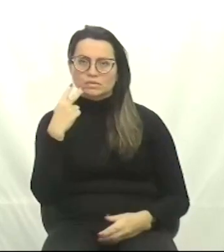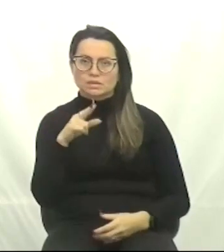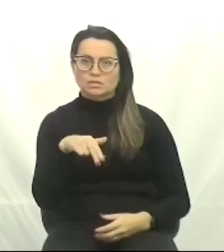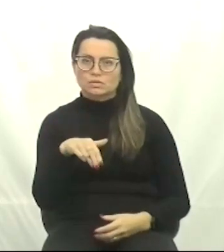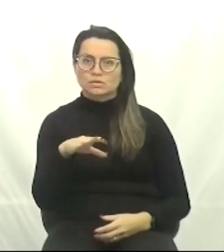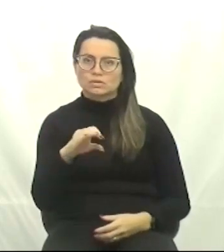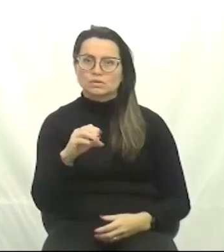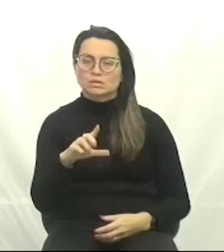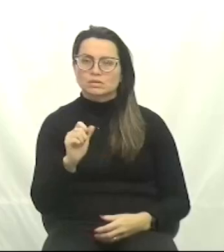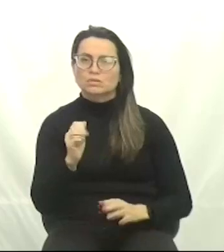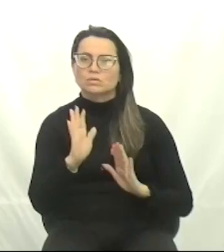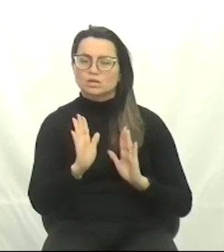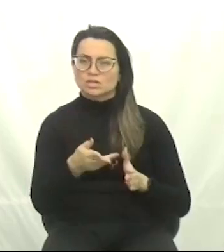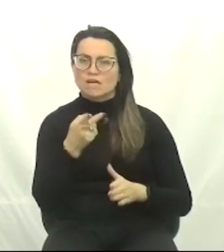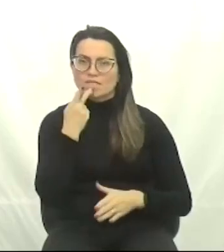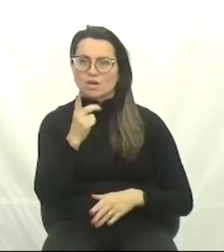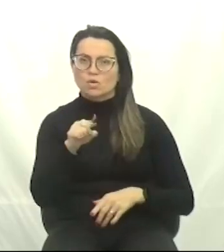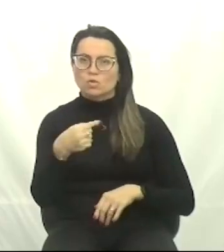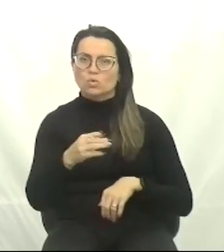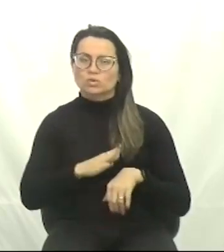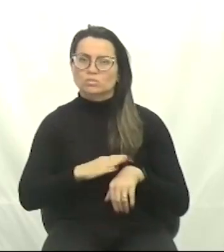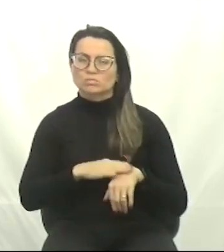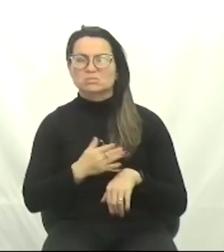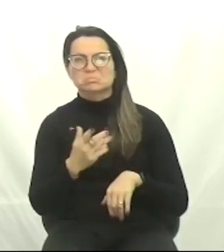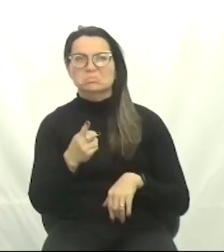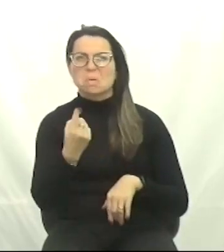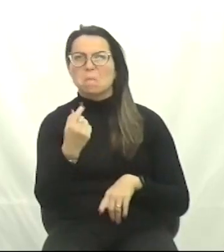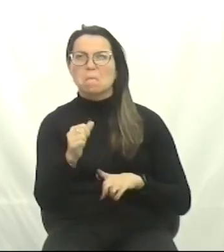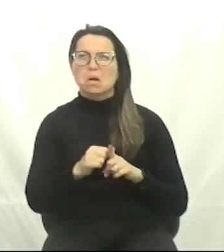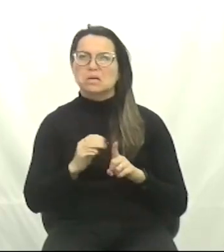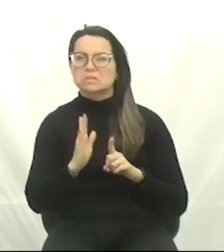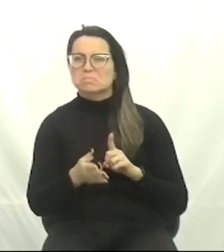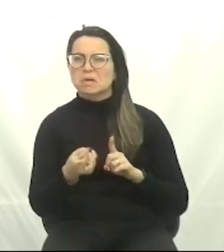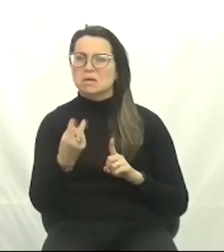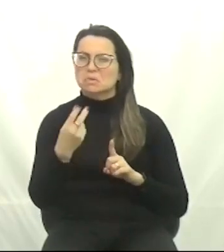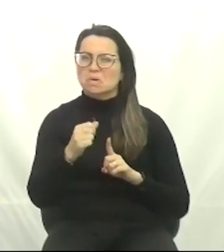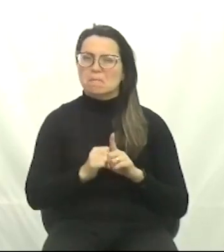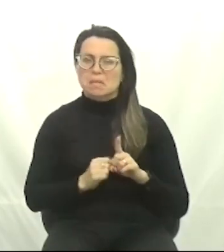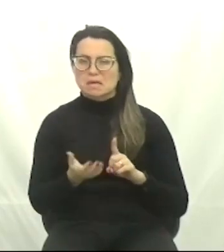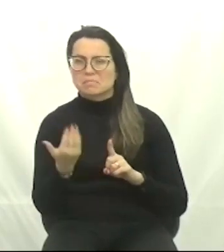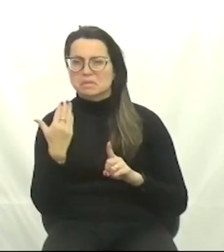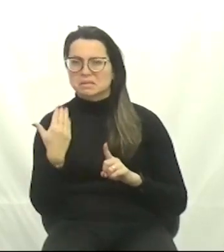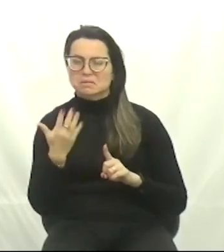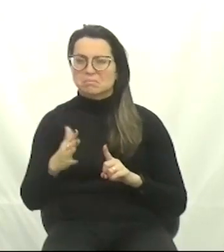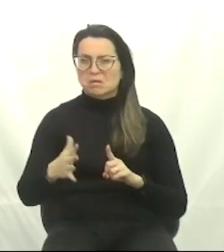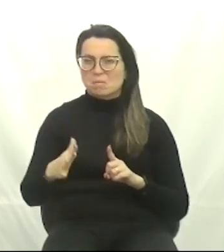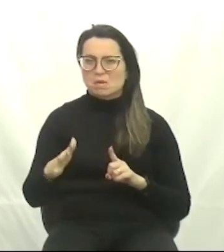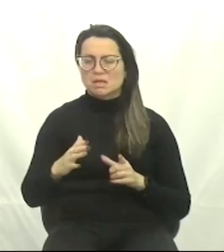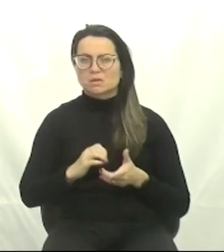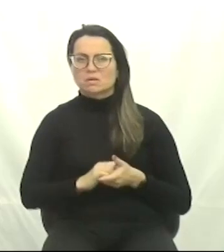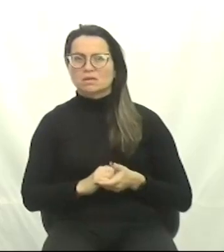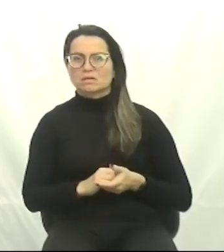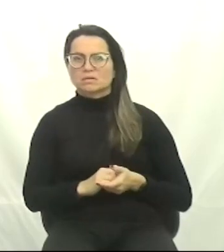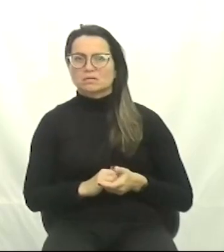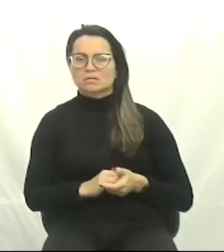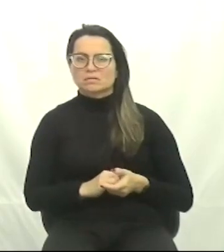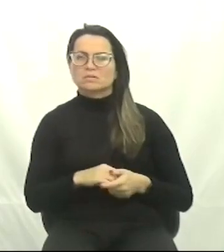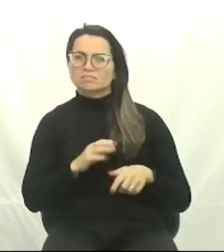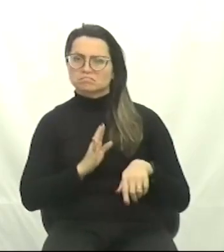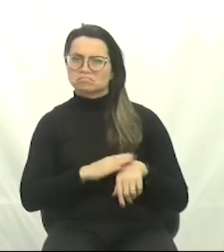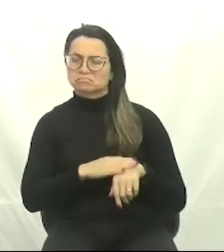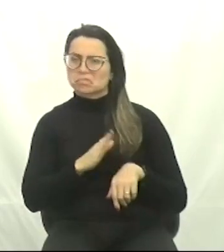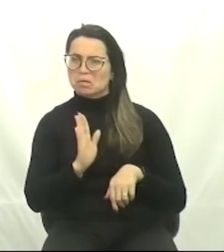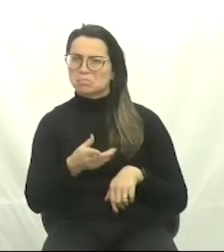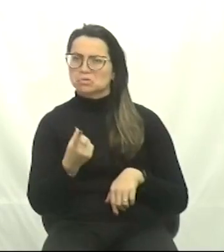trouxe em outra oportunidade, há pelo menos um mês e meio, dois atrás, mais ou menos isso, faz bastante tempo.